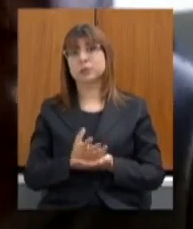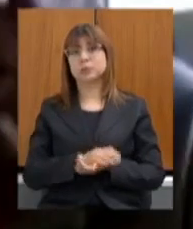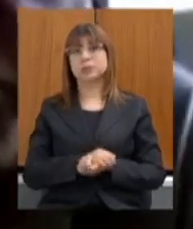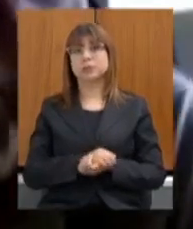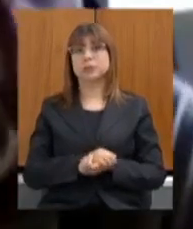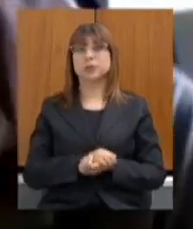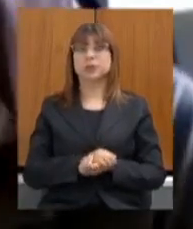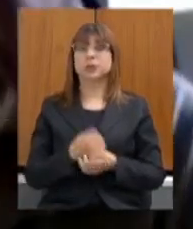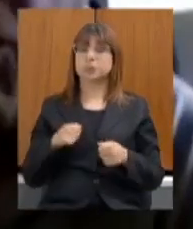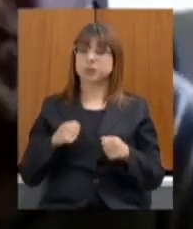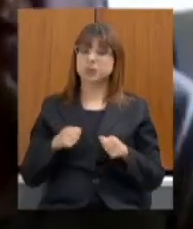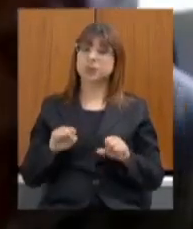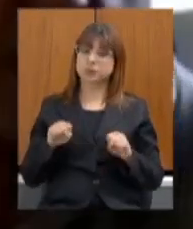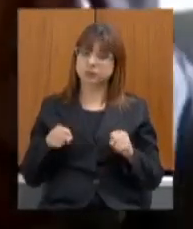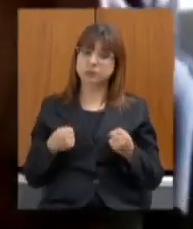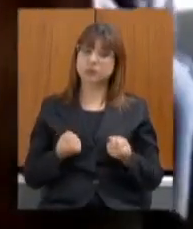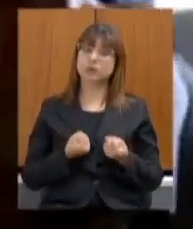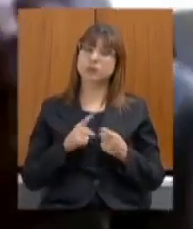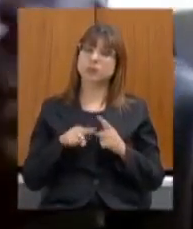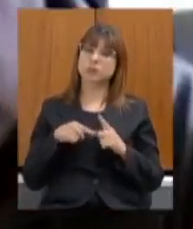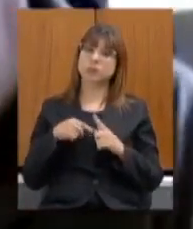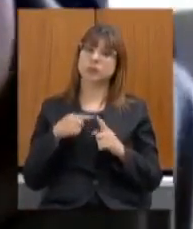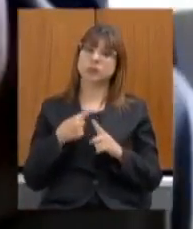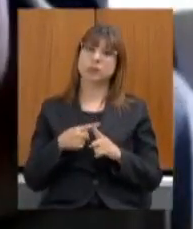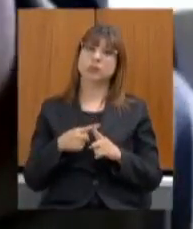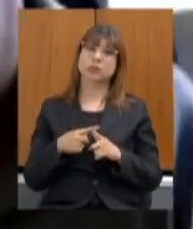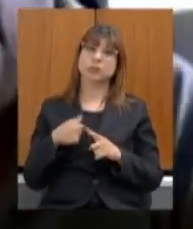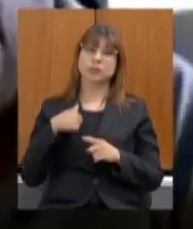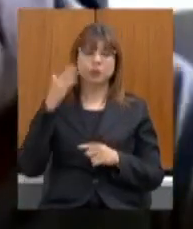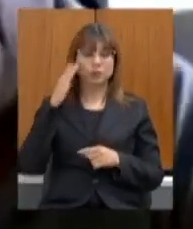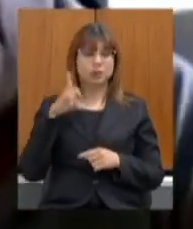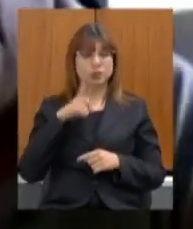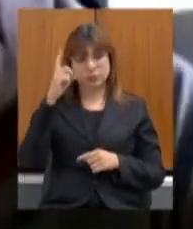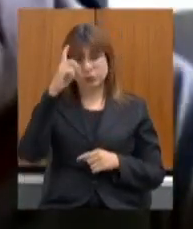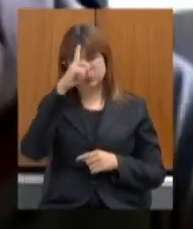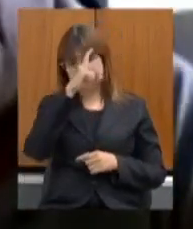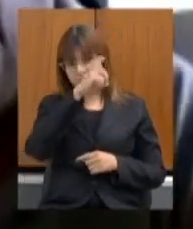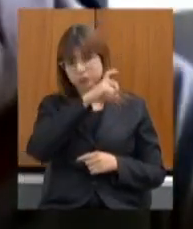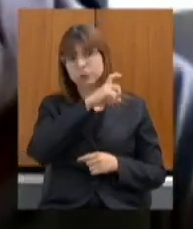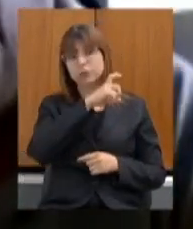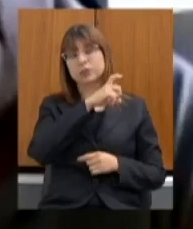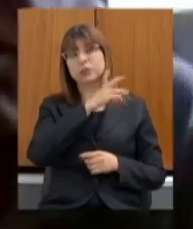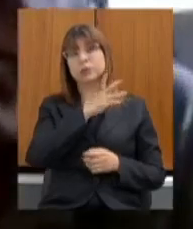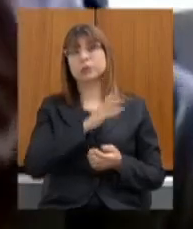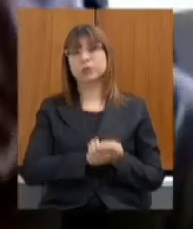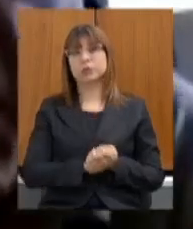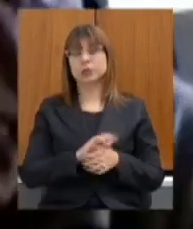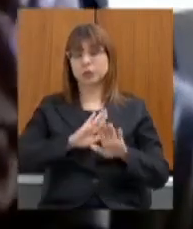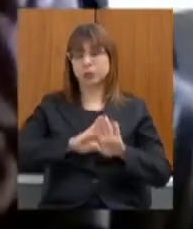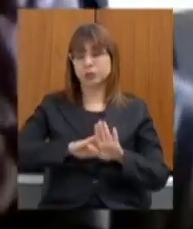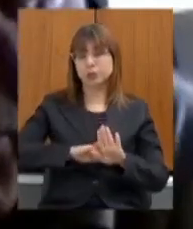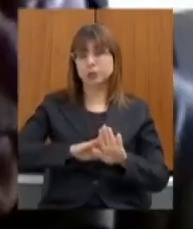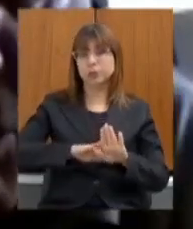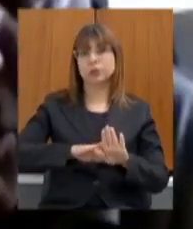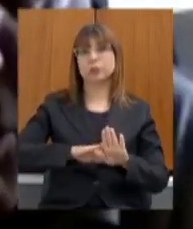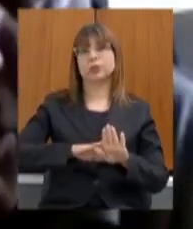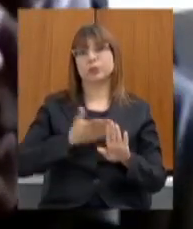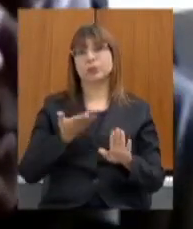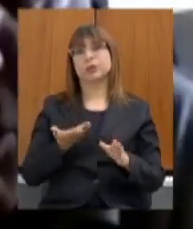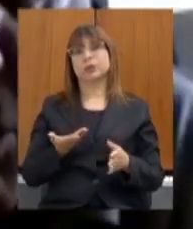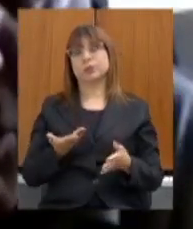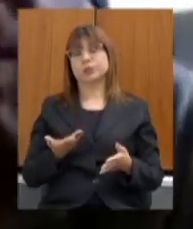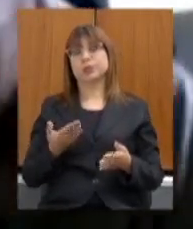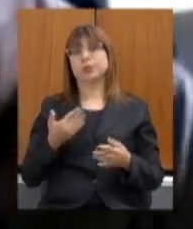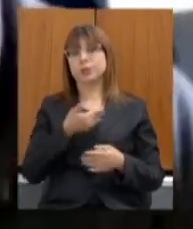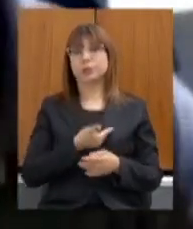ofensivos na questão tributária, tem proposto isso, eu sei das dificuldades que parecem ideológicas do governo, mas